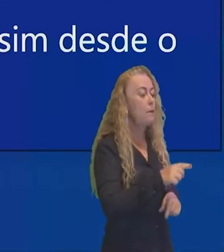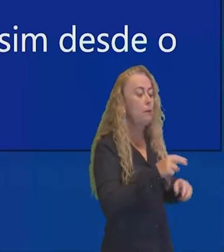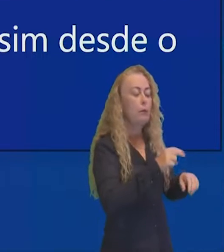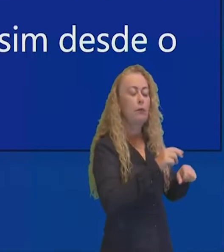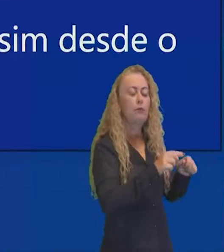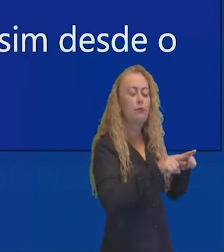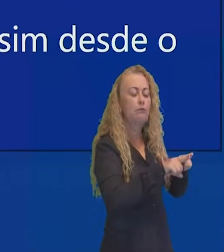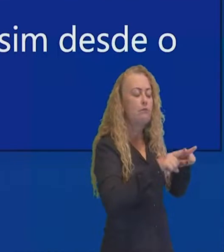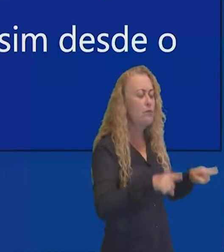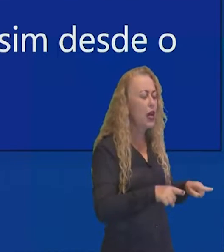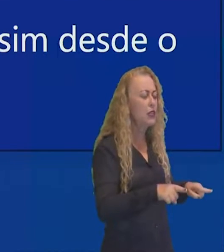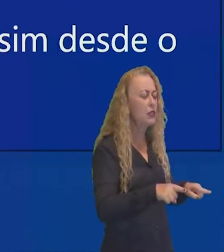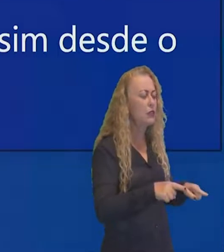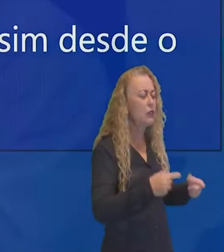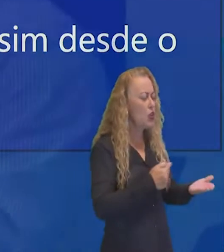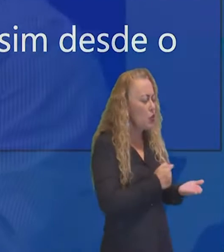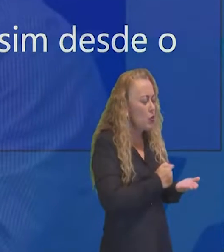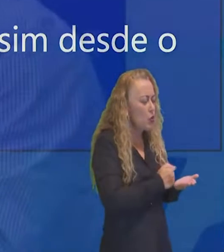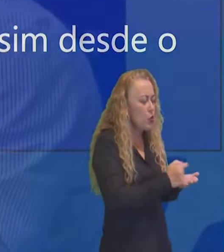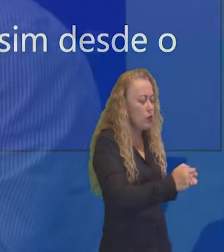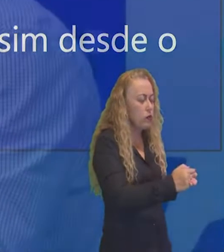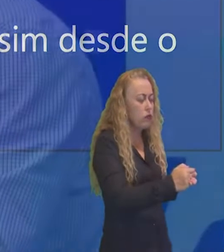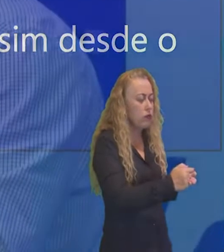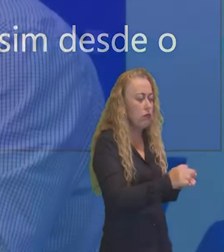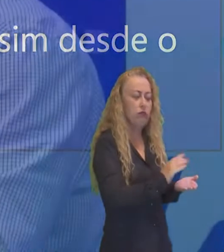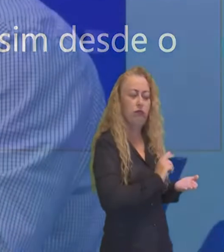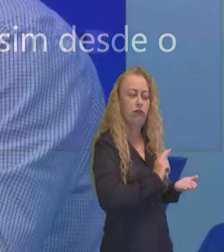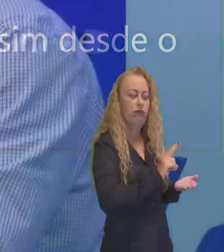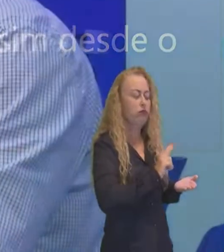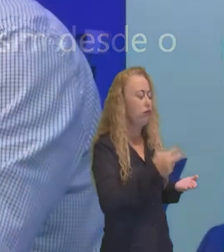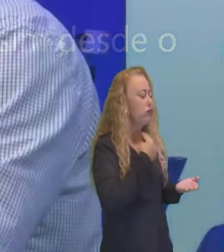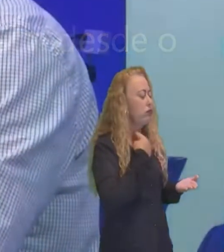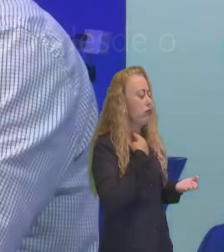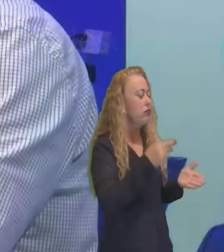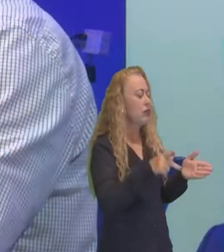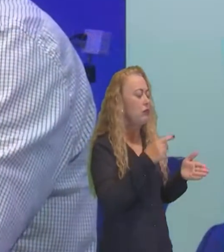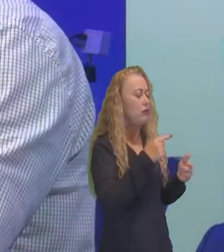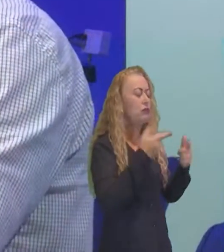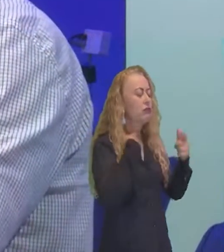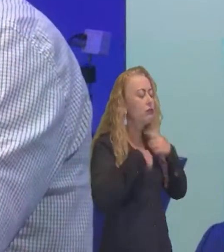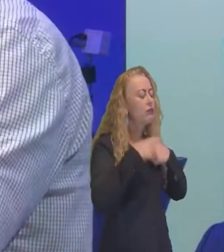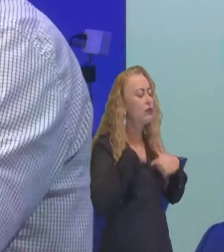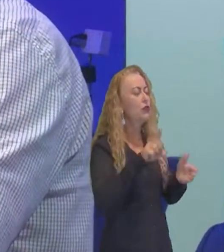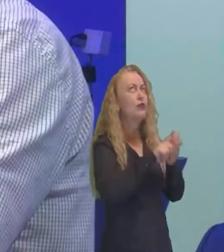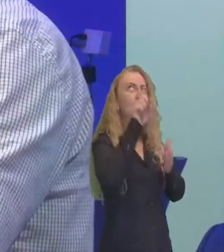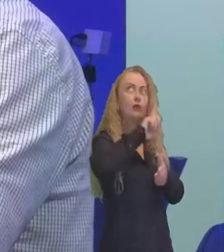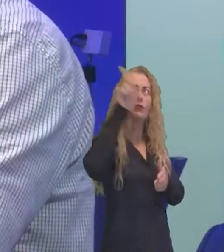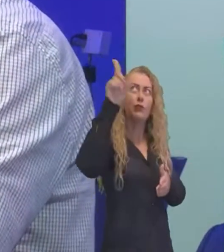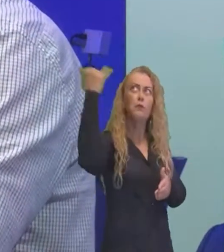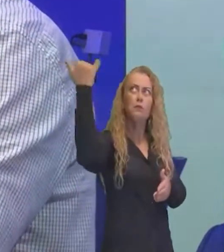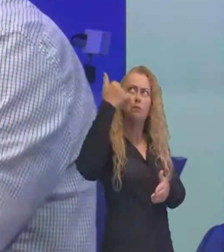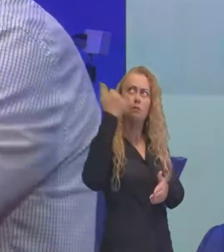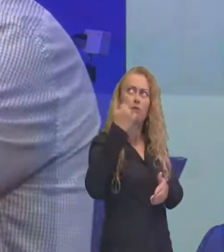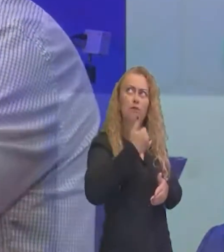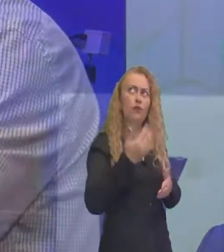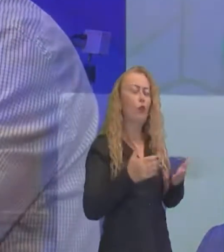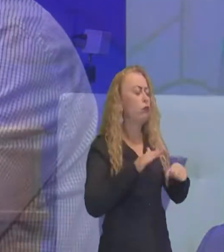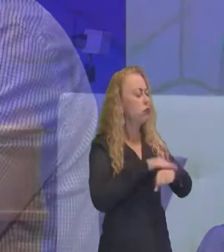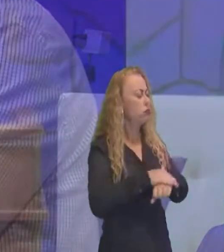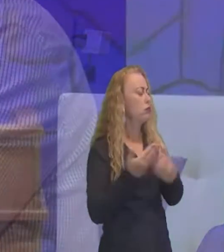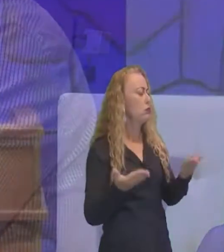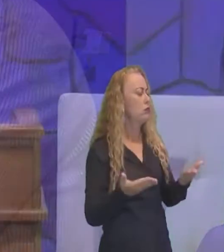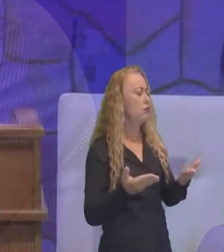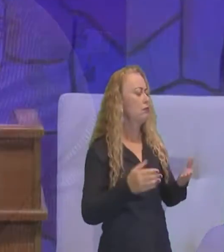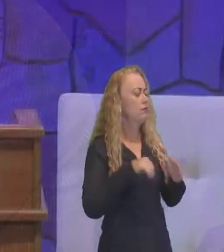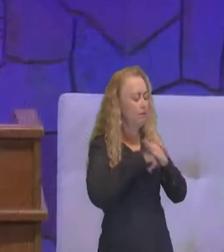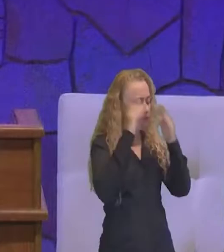assim desde o princípio. Palavra de Deus aos nossos corações nessa noite. Curve a sua